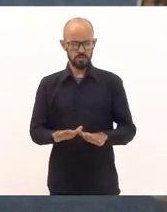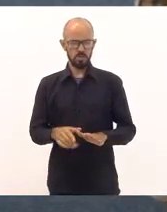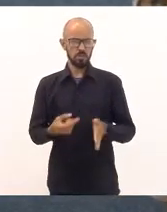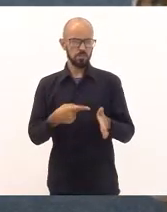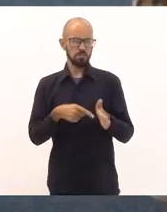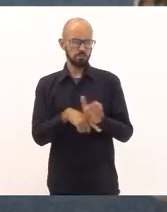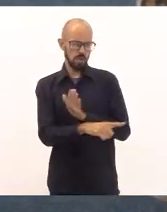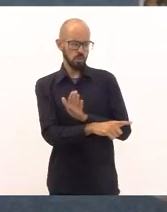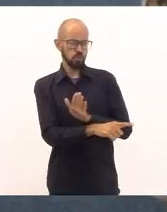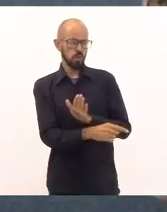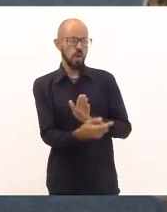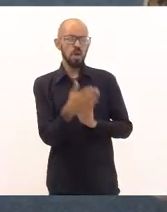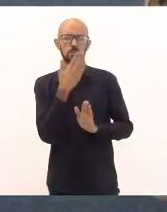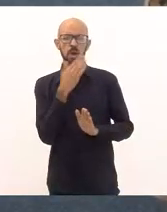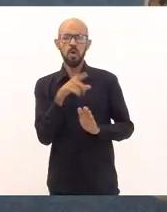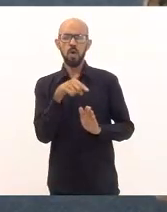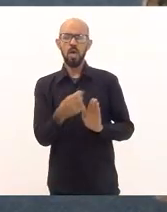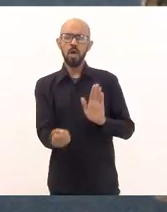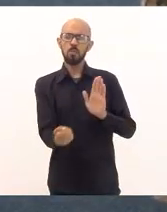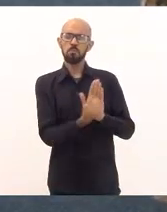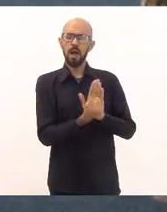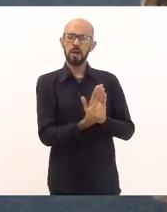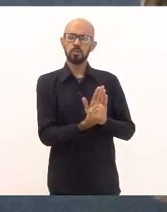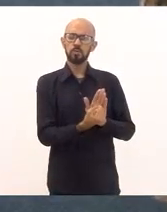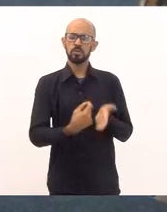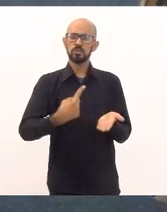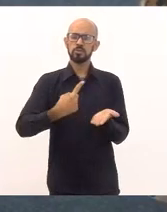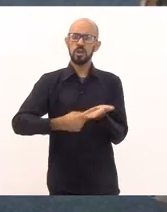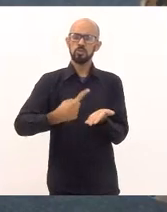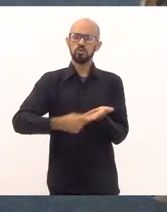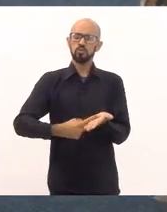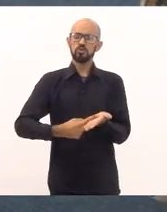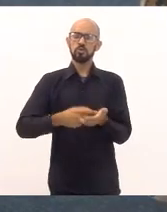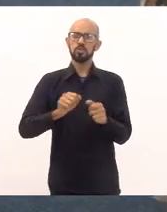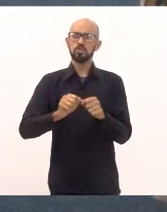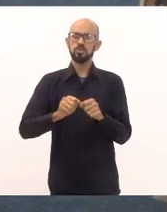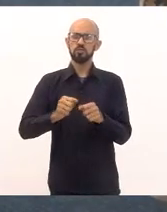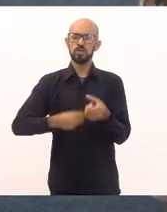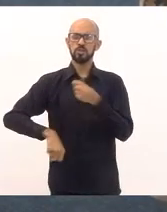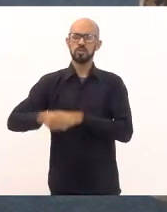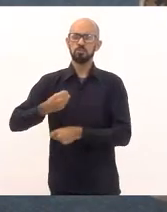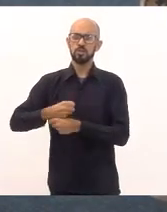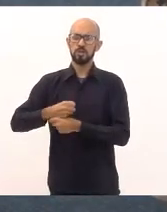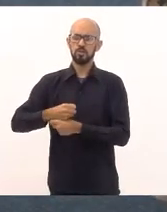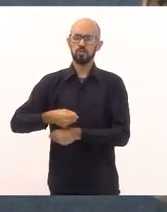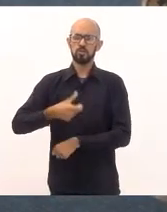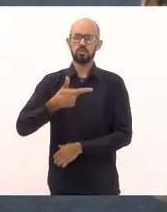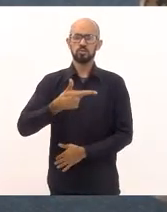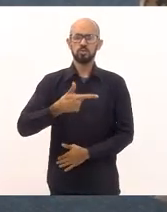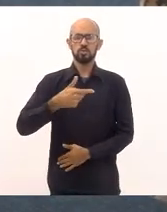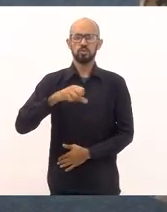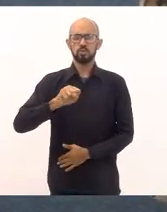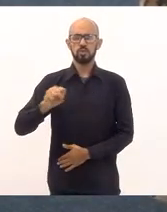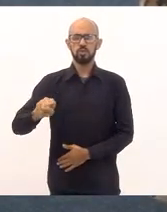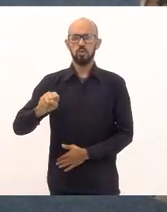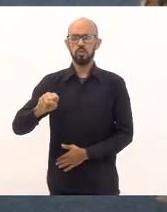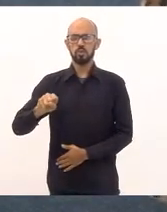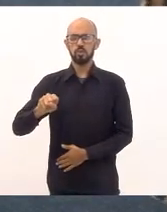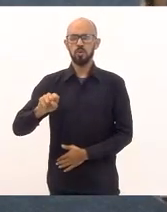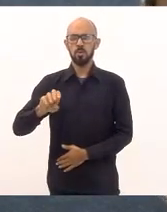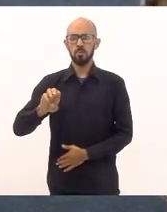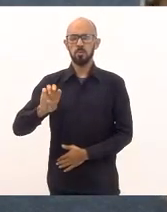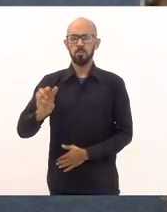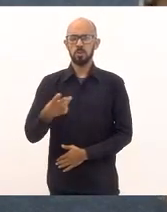desse ajuste que fizemos aqui ao final do ano passado? 288 milhões de reais de impacto.